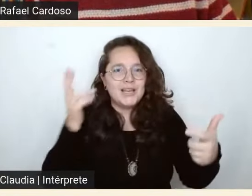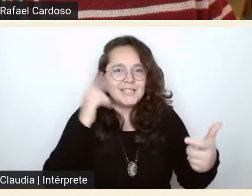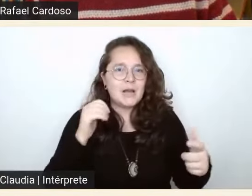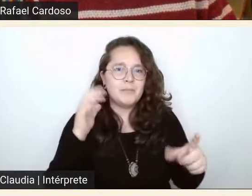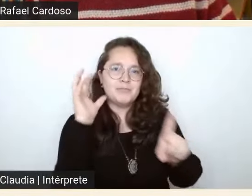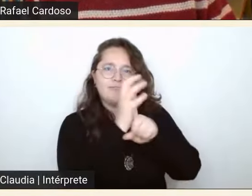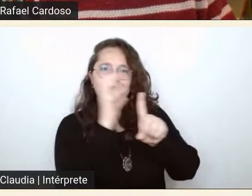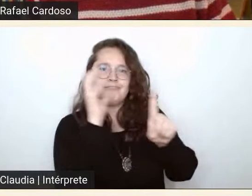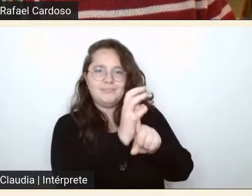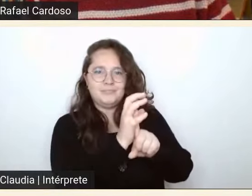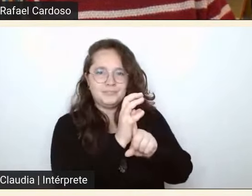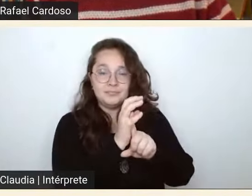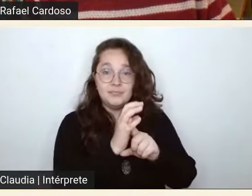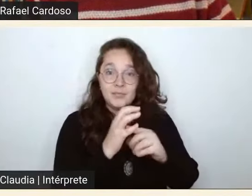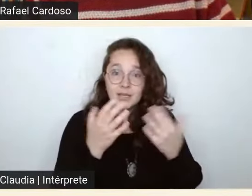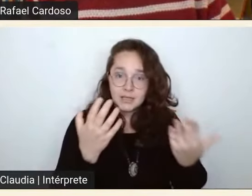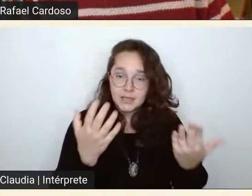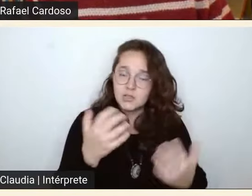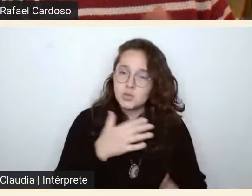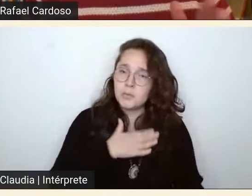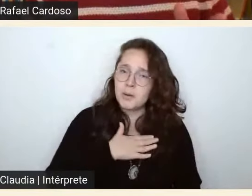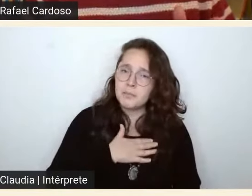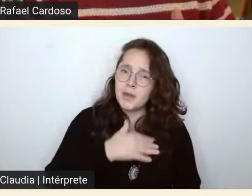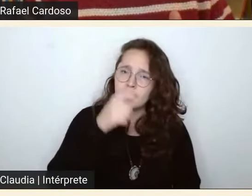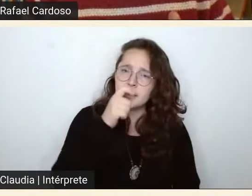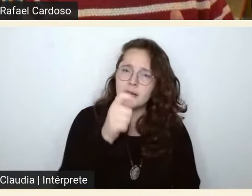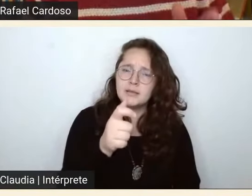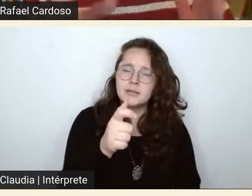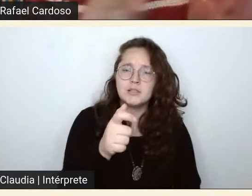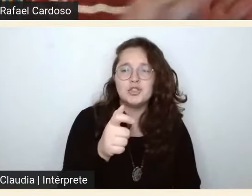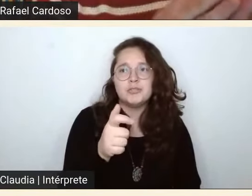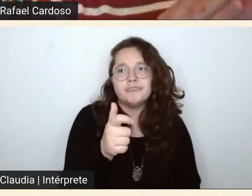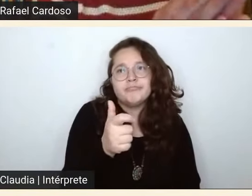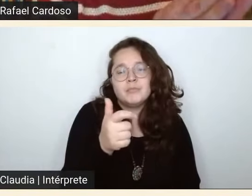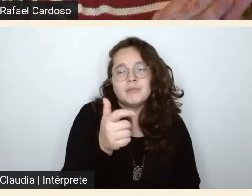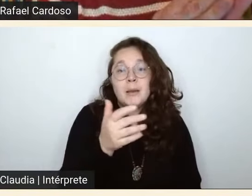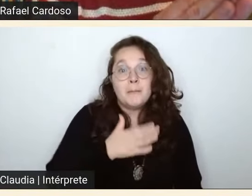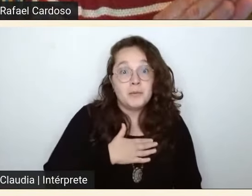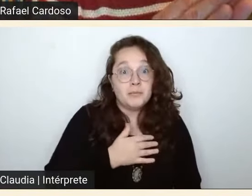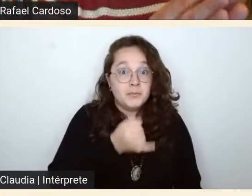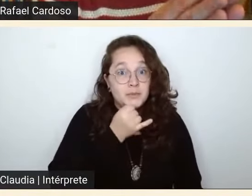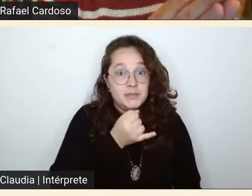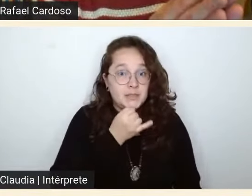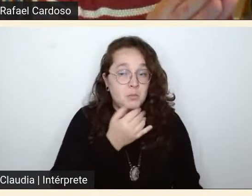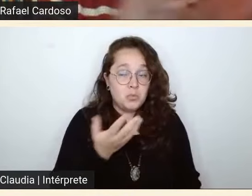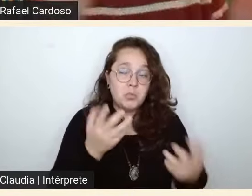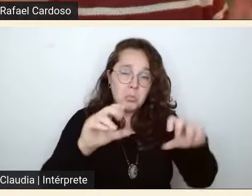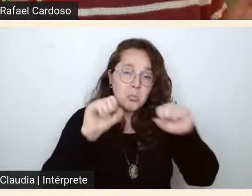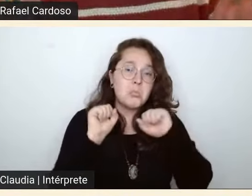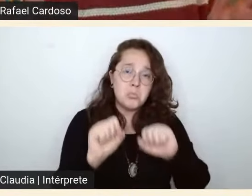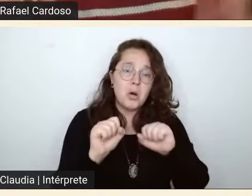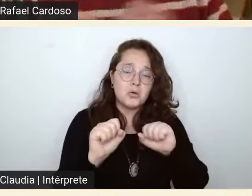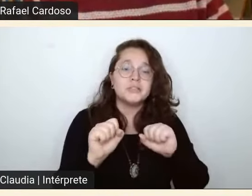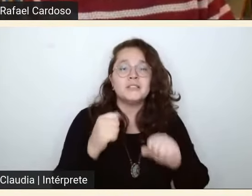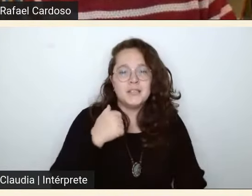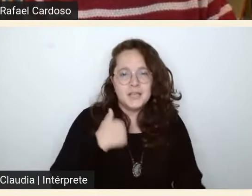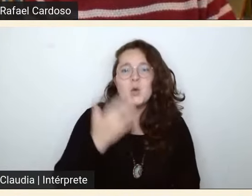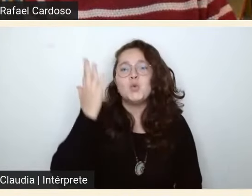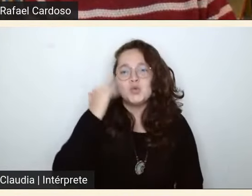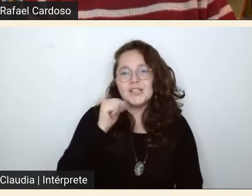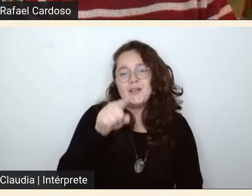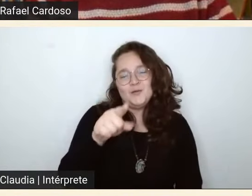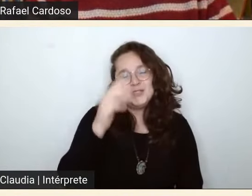Então, assim, isso me interessa muito mais do que, por exemplo, é totalmente possível, eu sei que você sabe